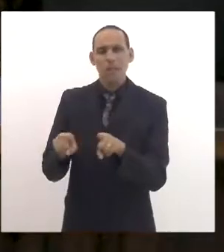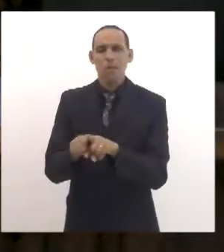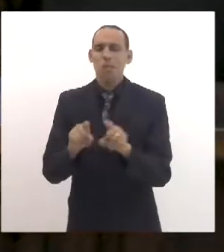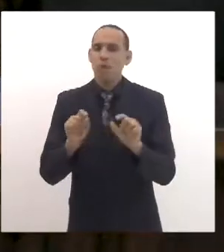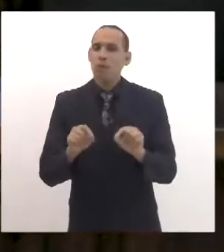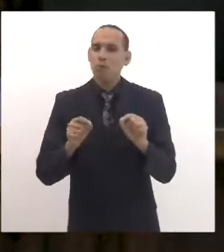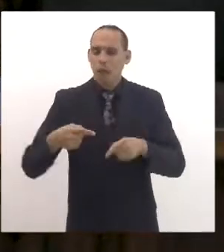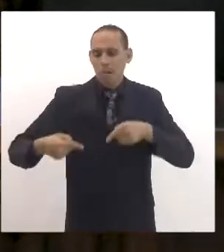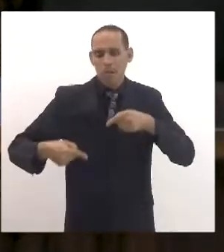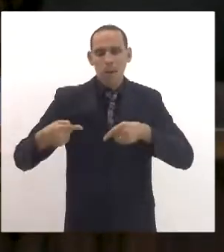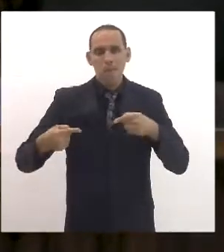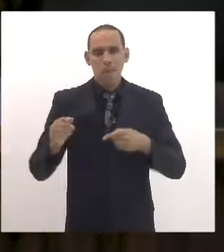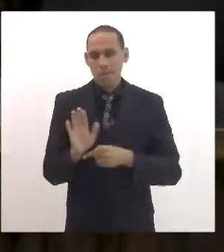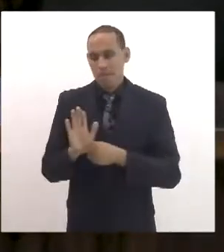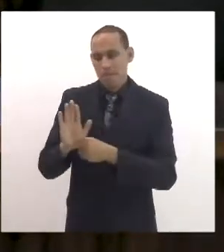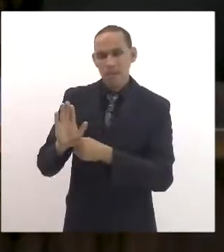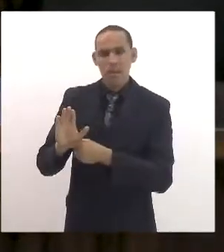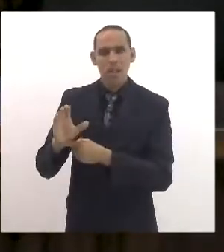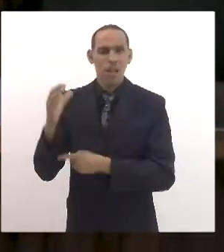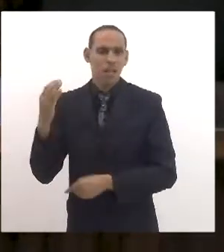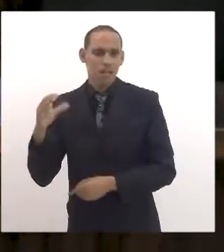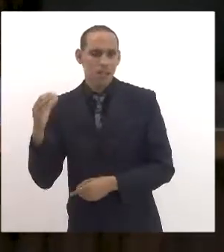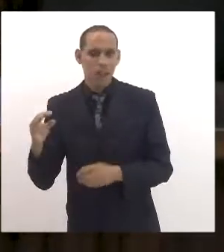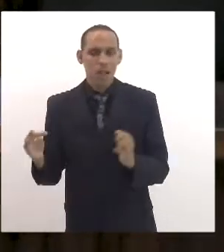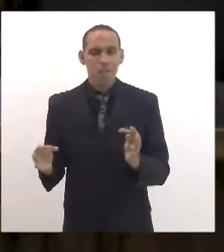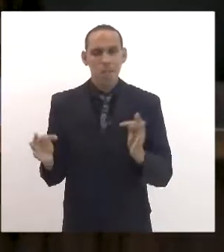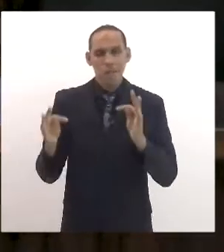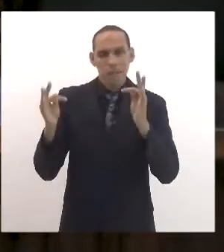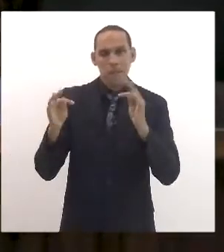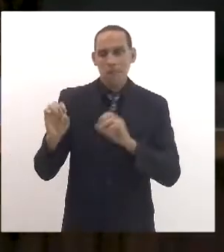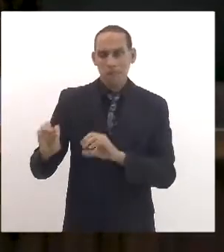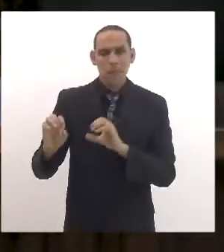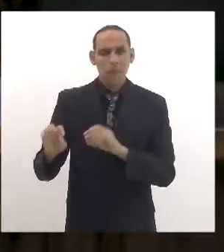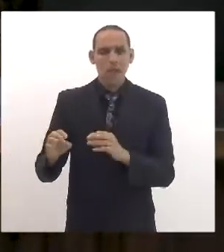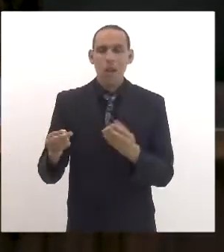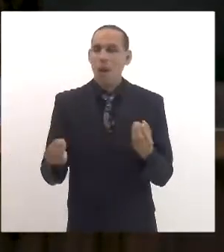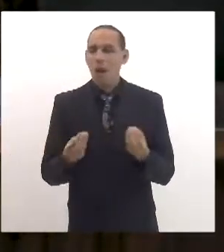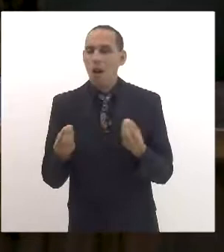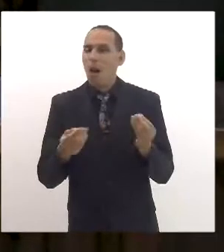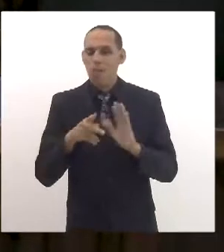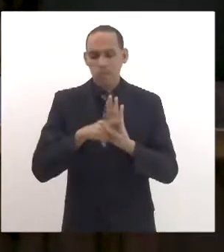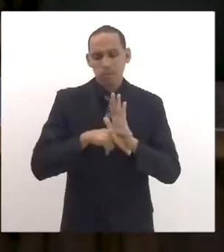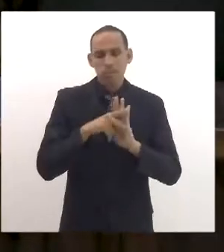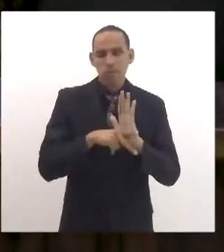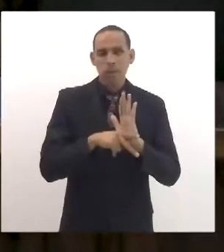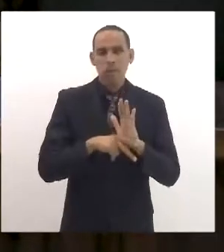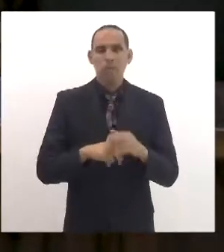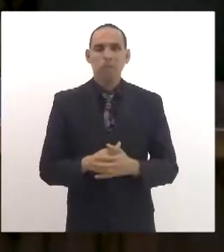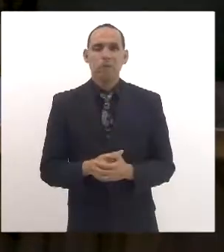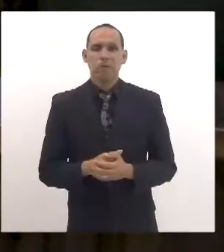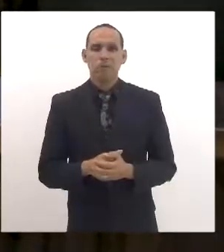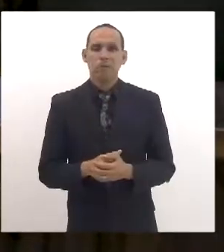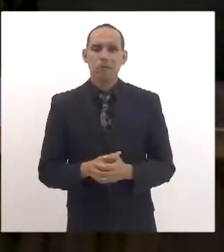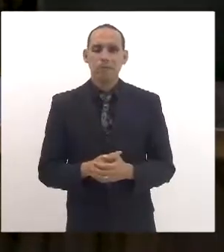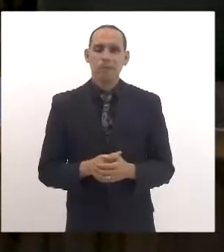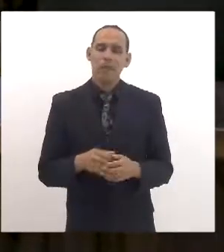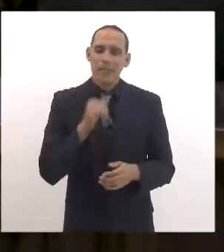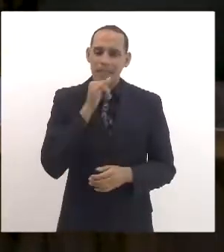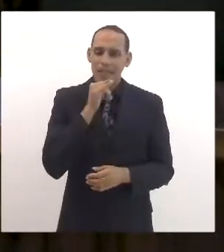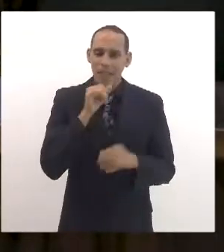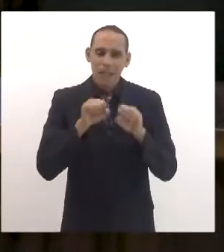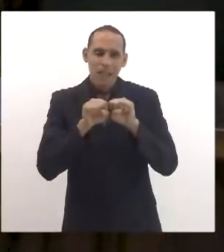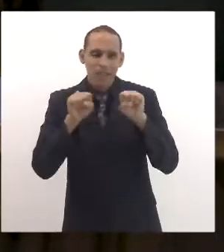da ciência, tecnologia e educação, por meio de projetos como o Sistema Estadual de